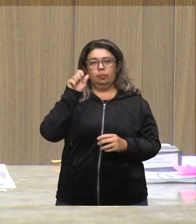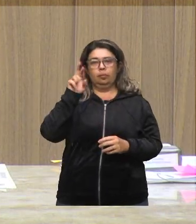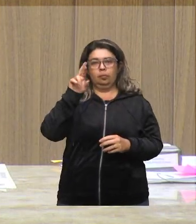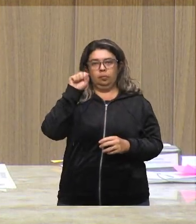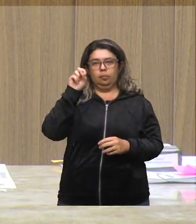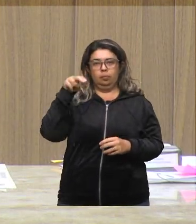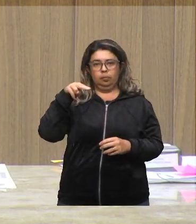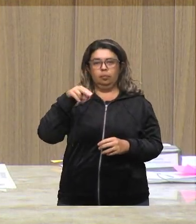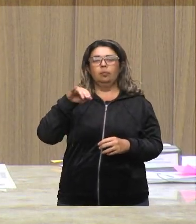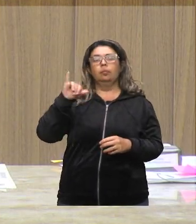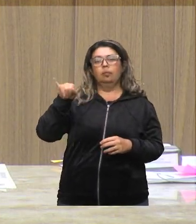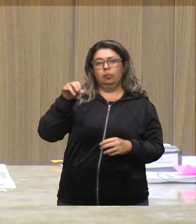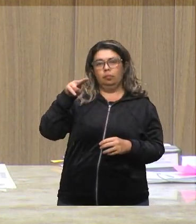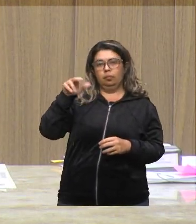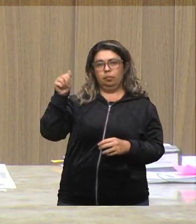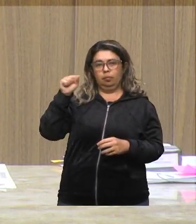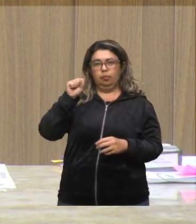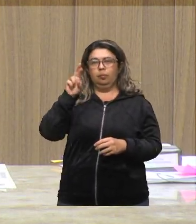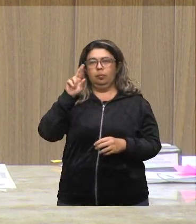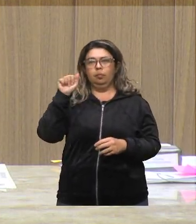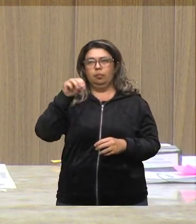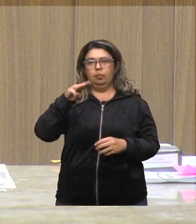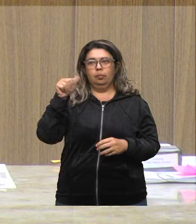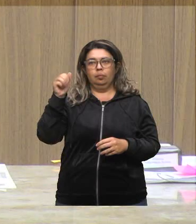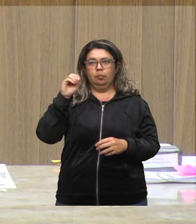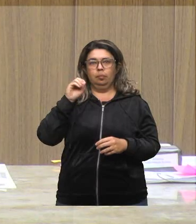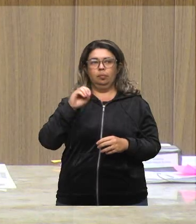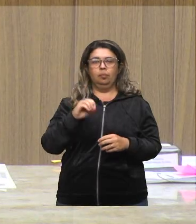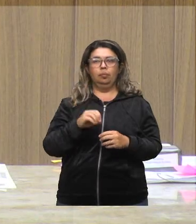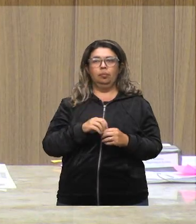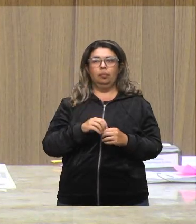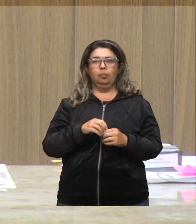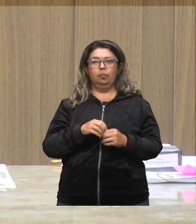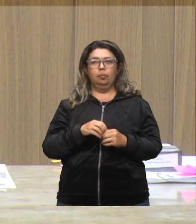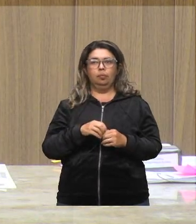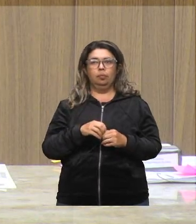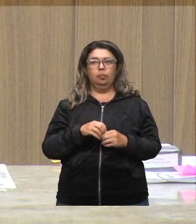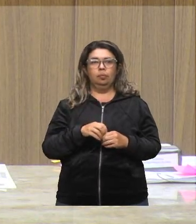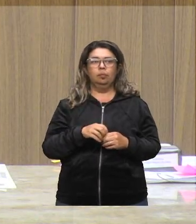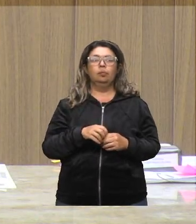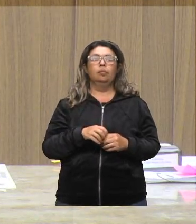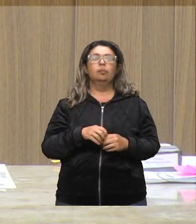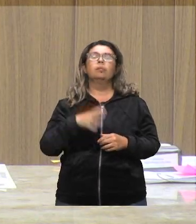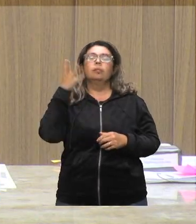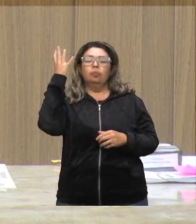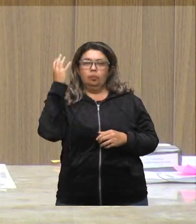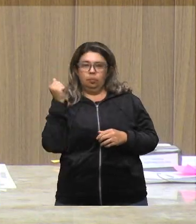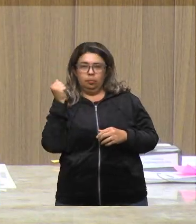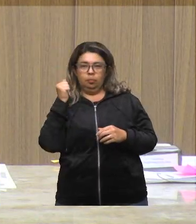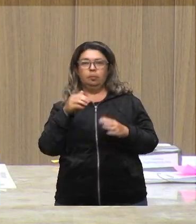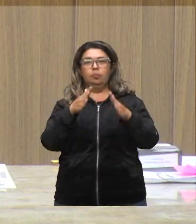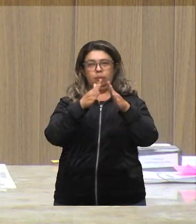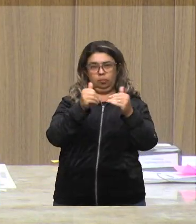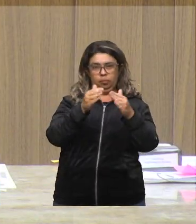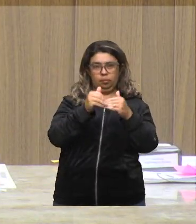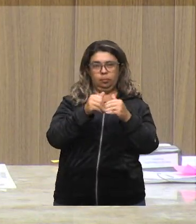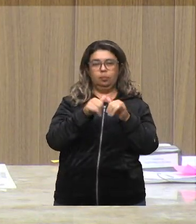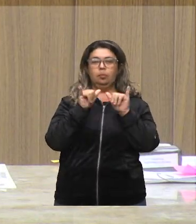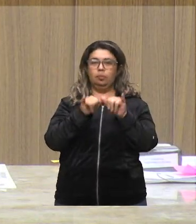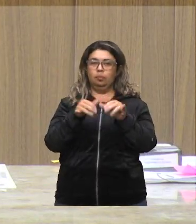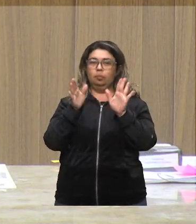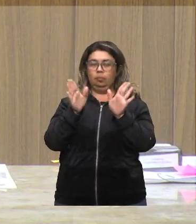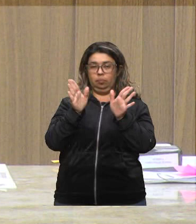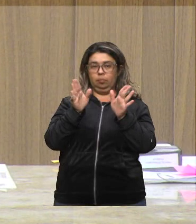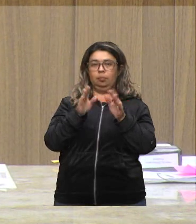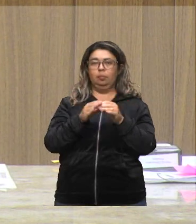Alves, Jonas Campos, Ramon e Vinícius Simini. Os que forem favoráveis ao requerimento permaneçam como estão